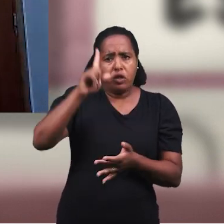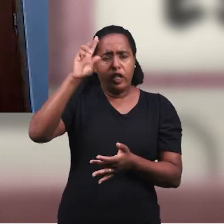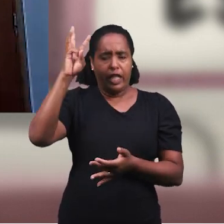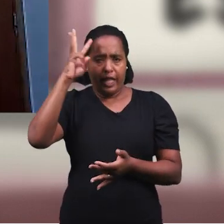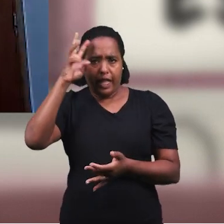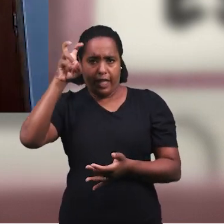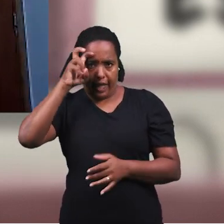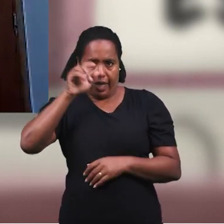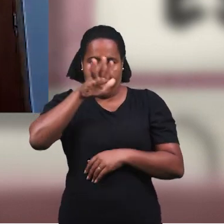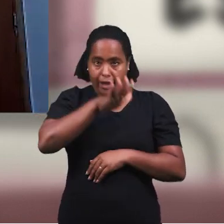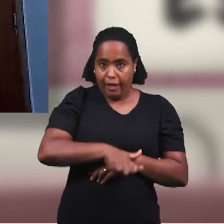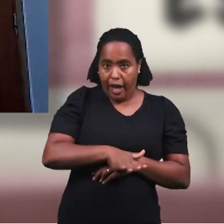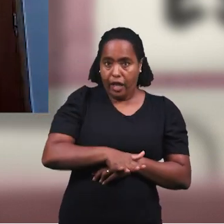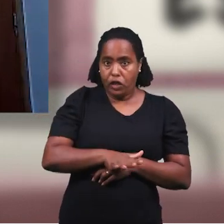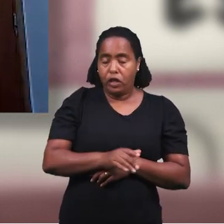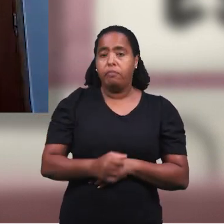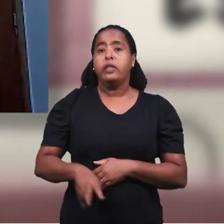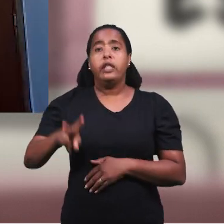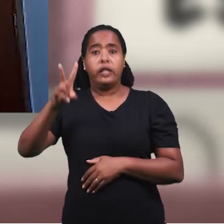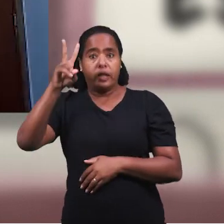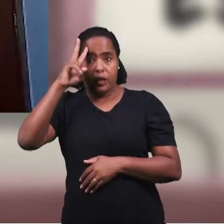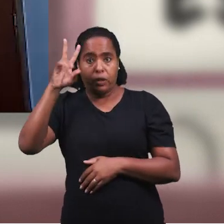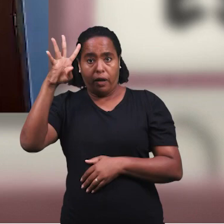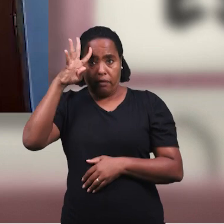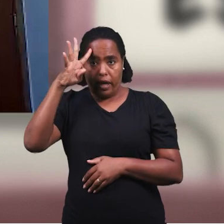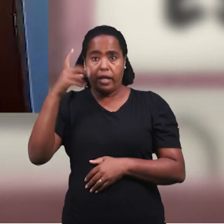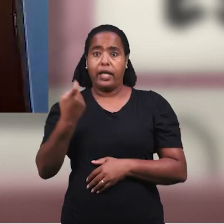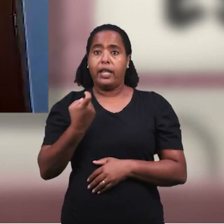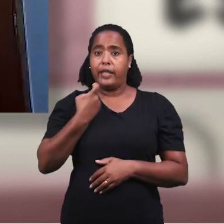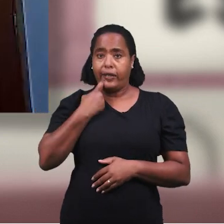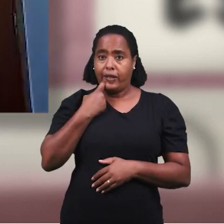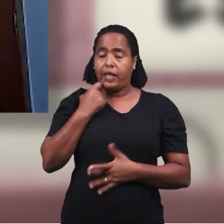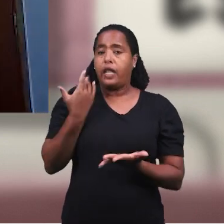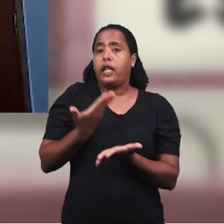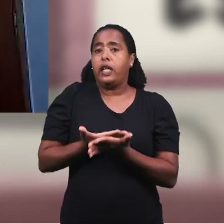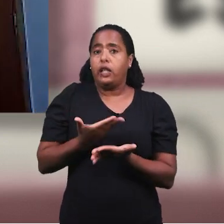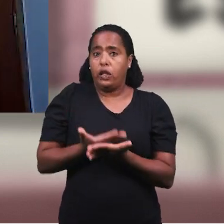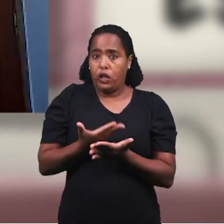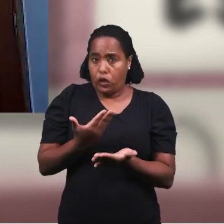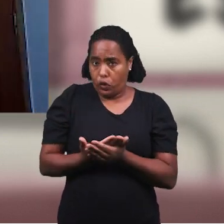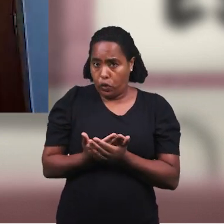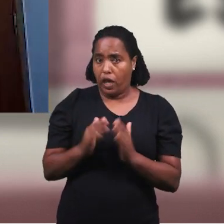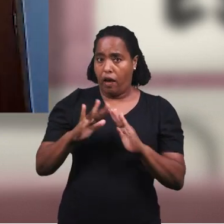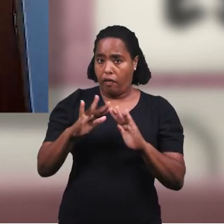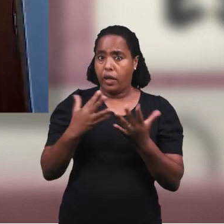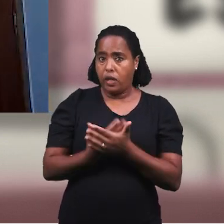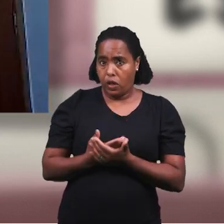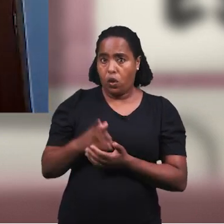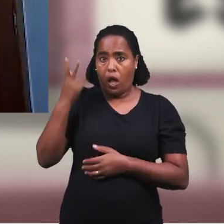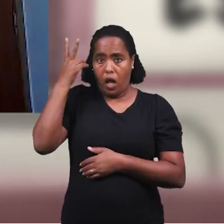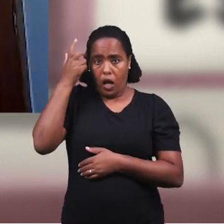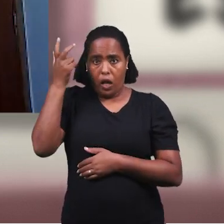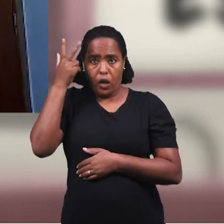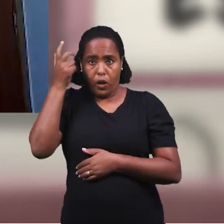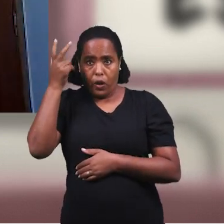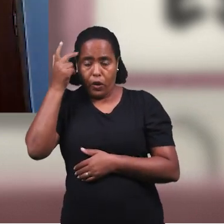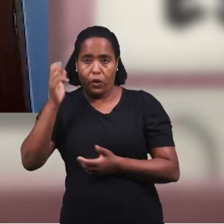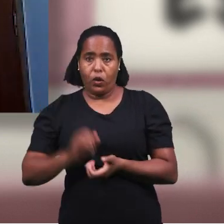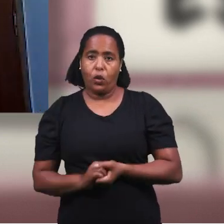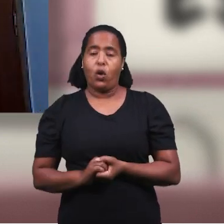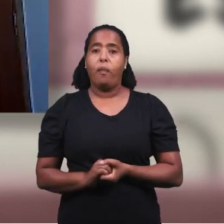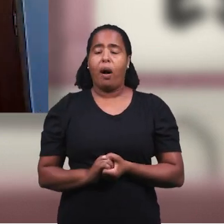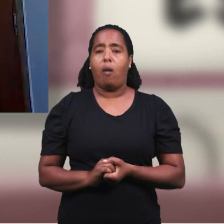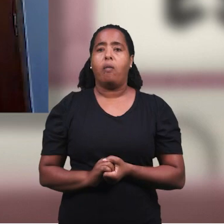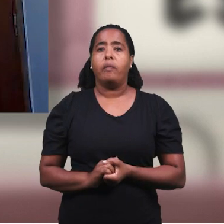e estudava durante segunda, quarta e sexta para a escola normalmente, e fui colocando